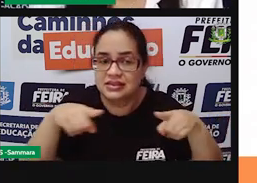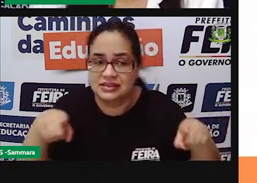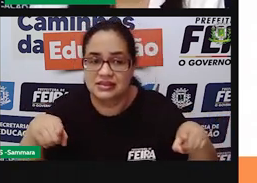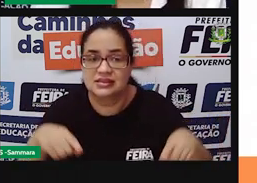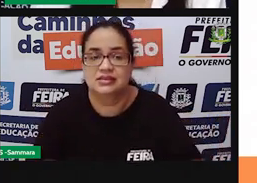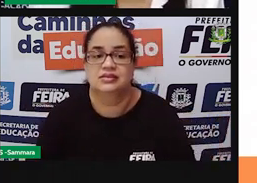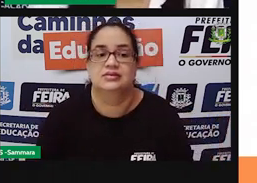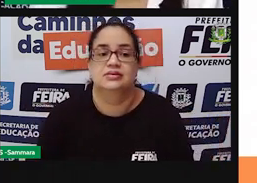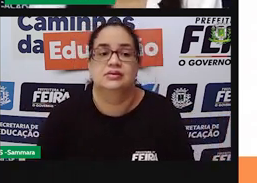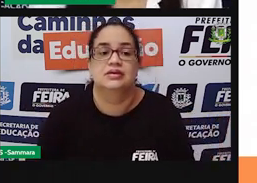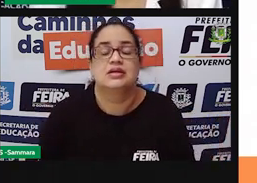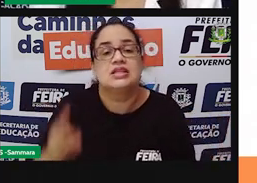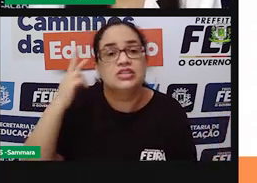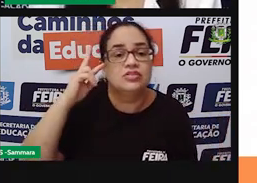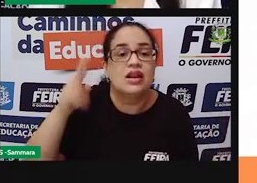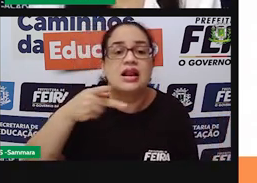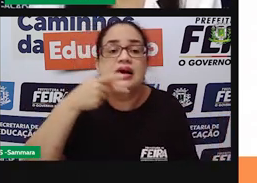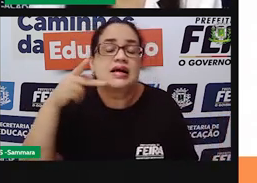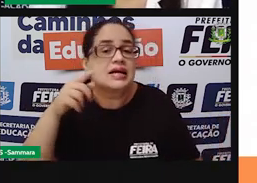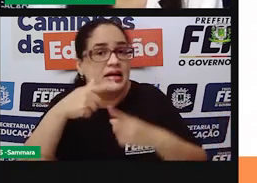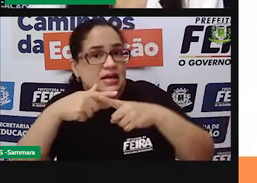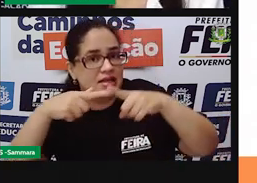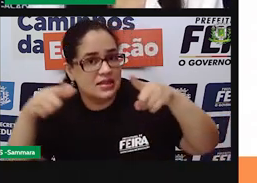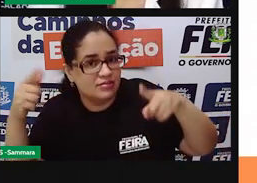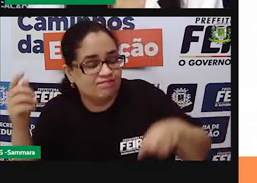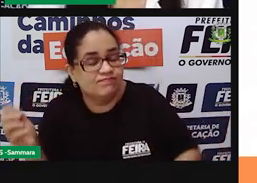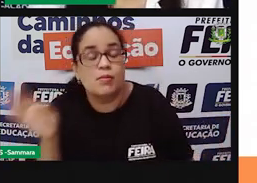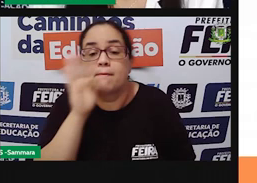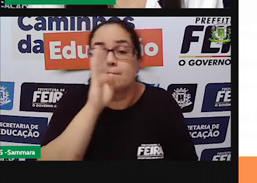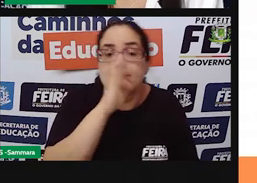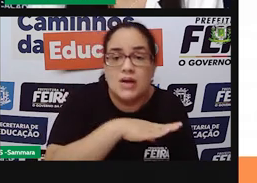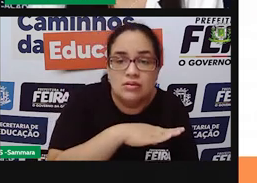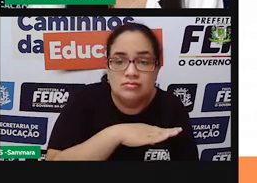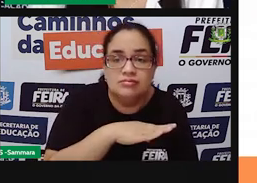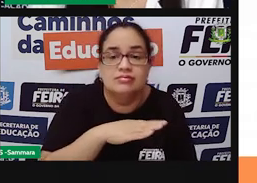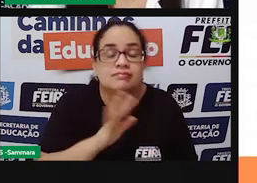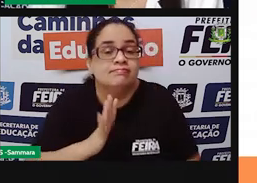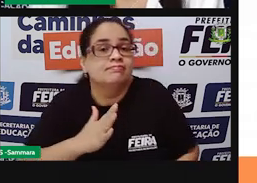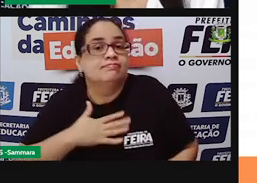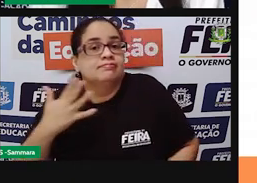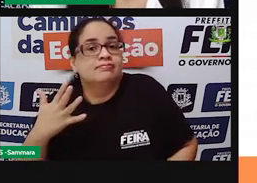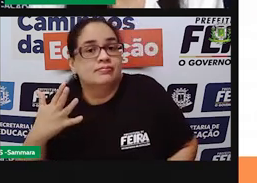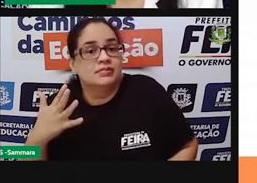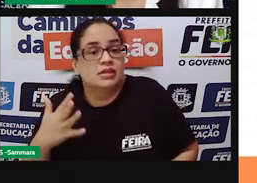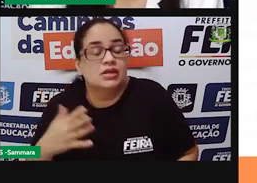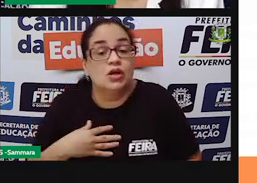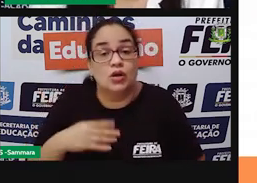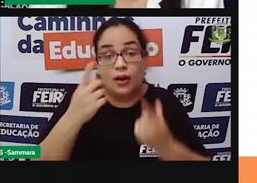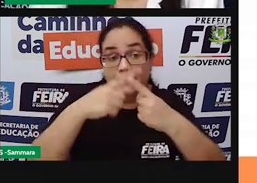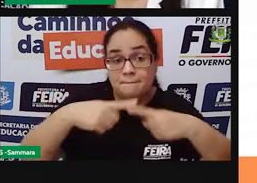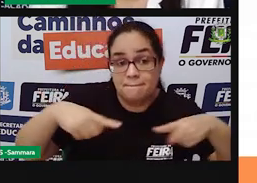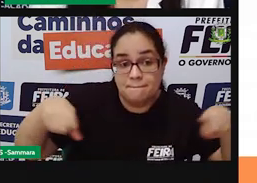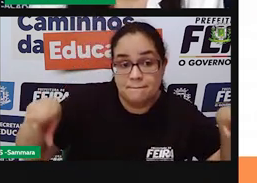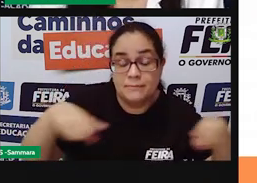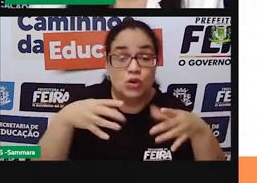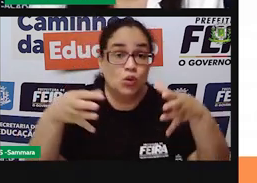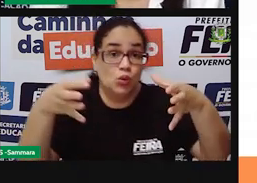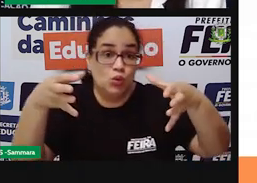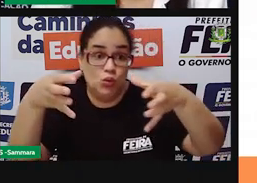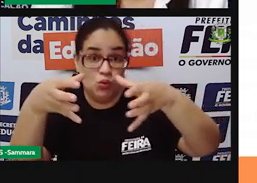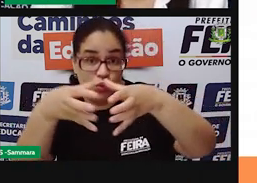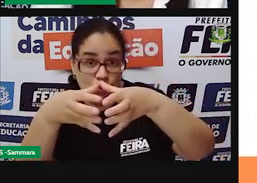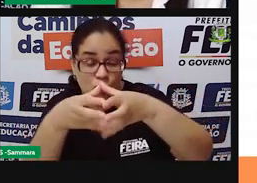males espanta. Já ouviram aí esta expressão? Pronto. O coro aí, ou coral, é um grupo, né,